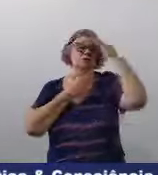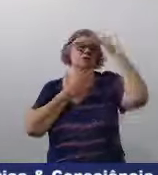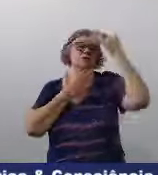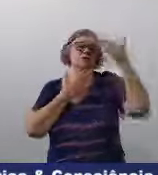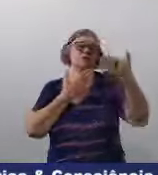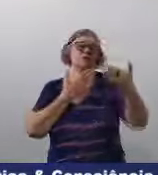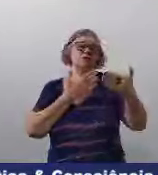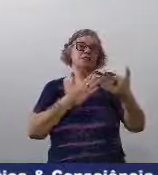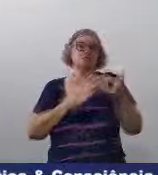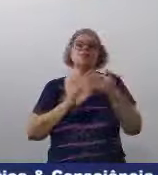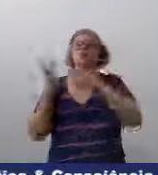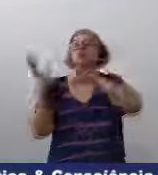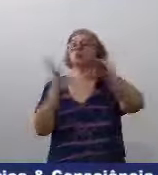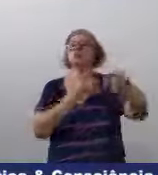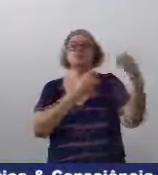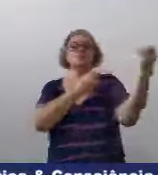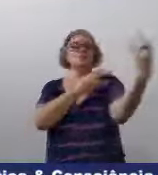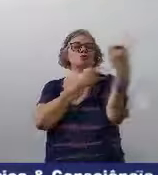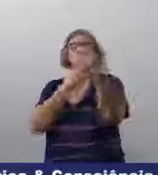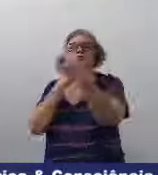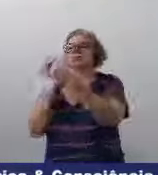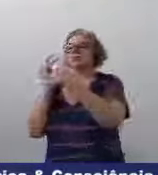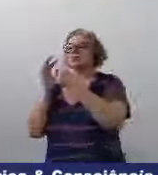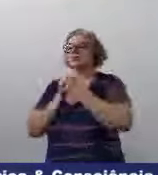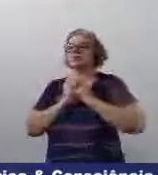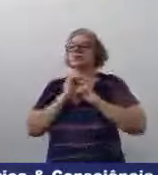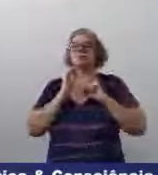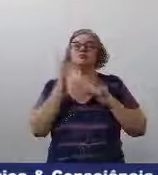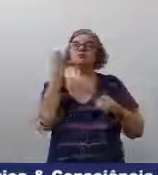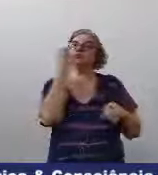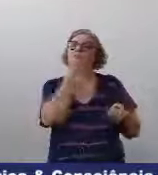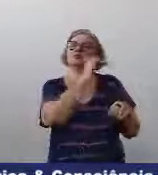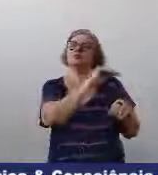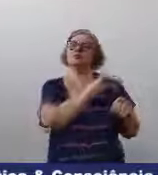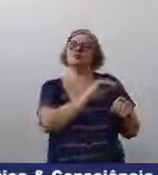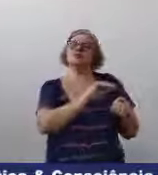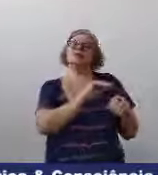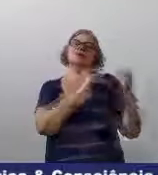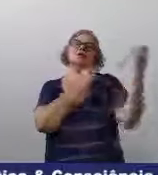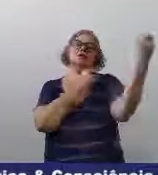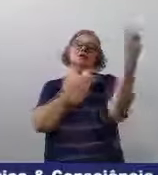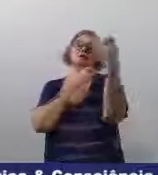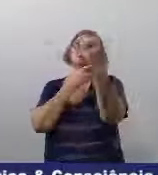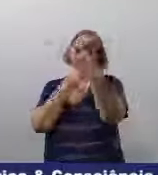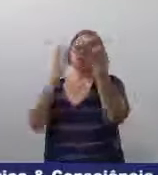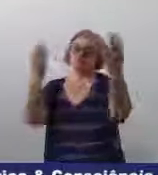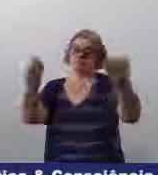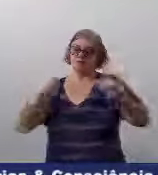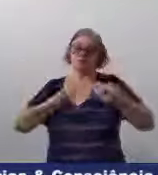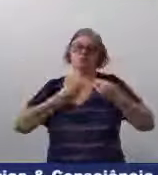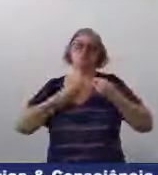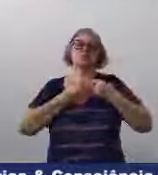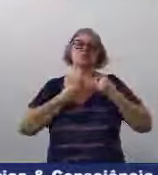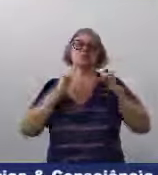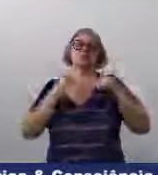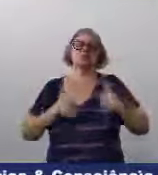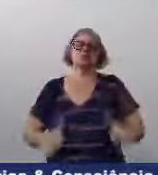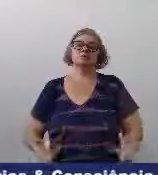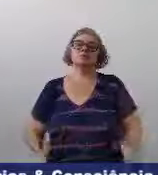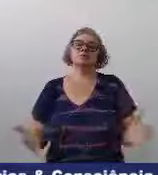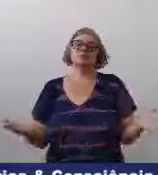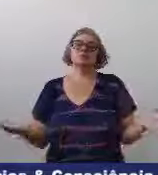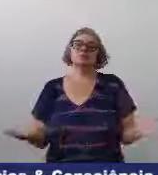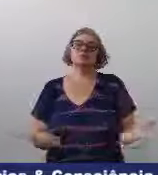ensinamentos que nos foram trazidos. E vamos aproveitar os ensinamentos recebidos